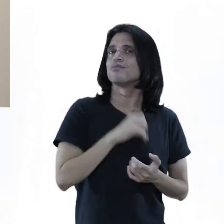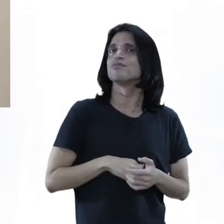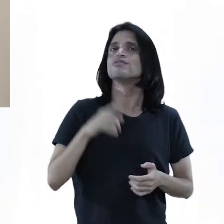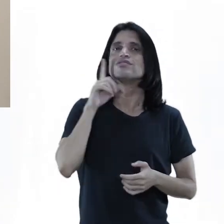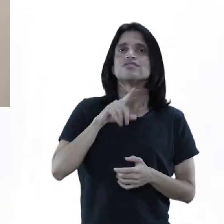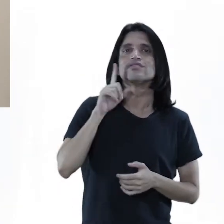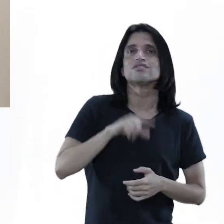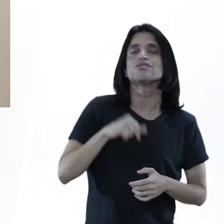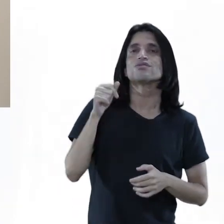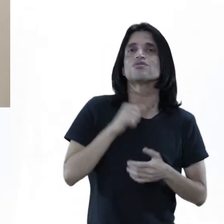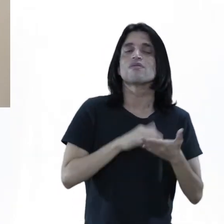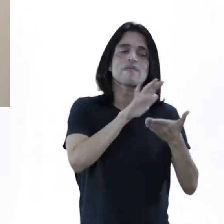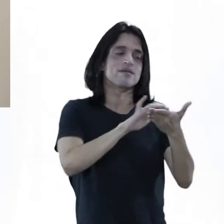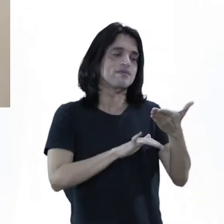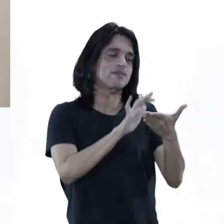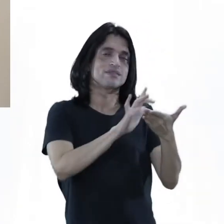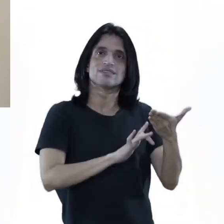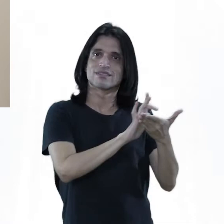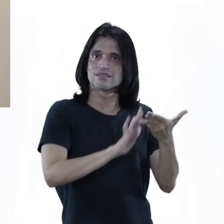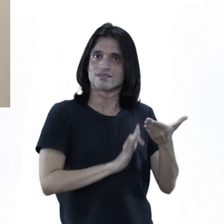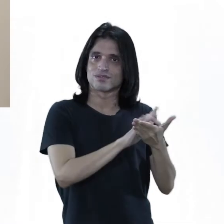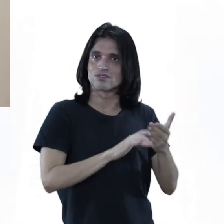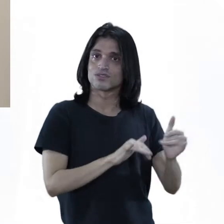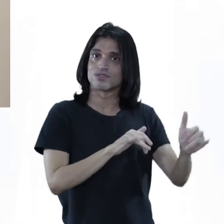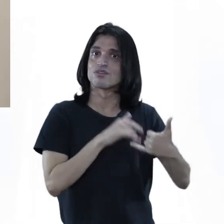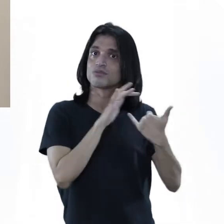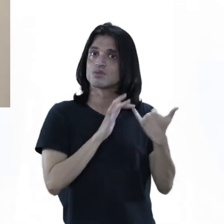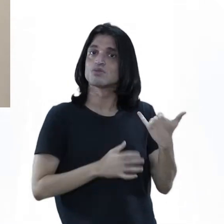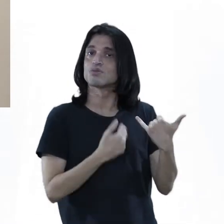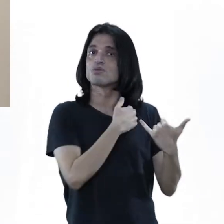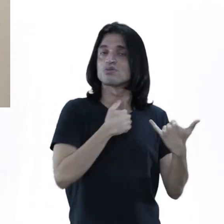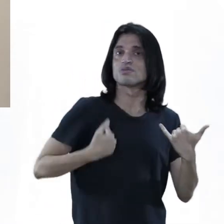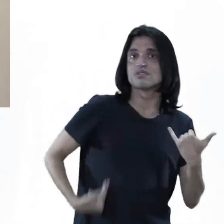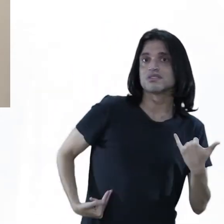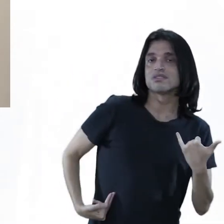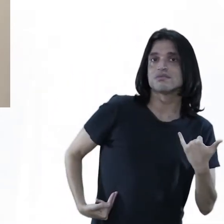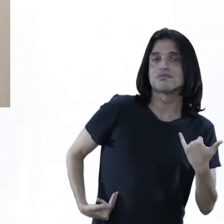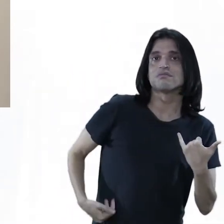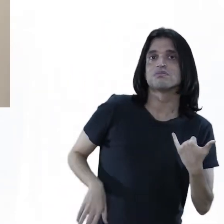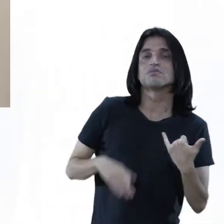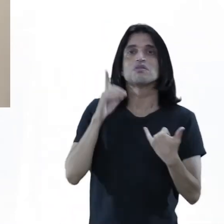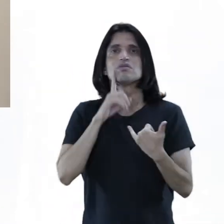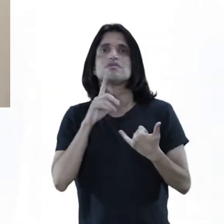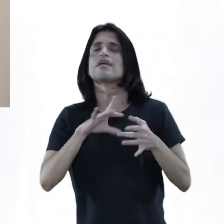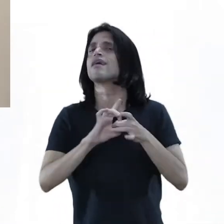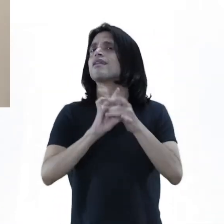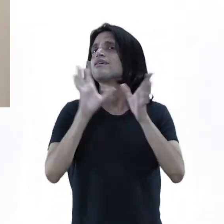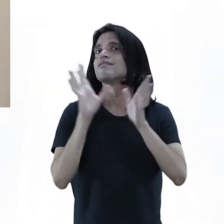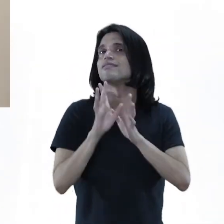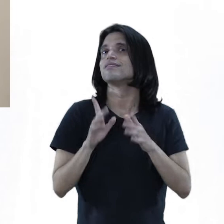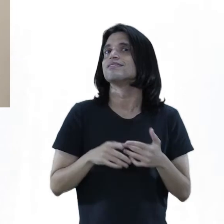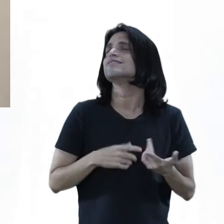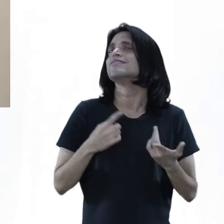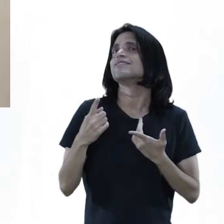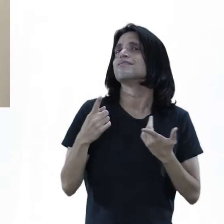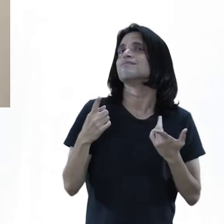Ou você acha que os aplicativos norte-americanos ou os aplicativos chineses nos Estados Unidos são liberados? Não sei se vocês lembram da briga